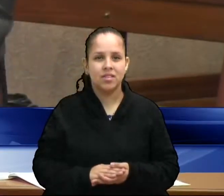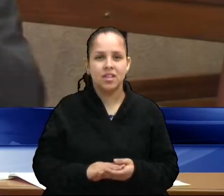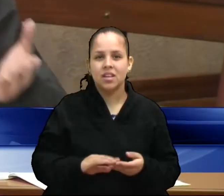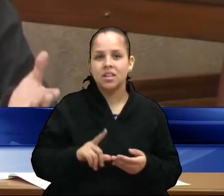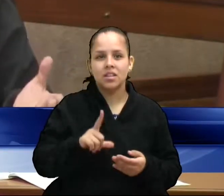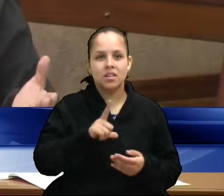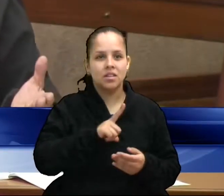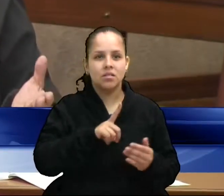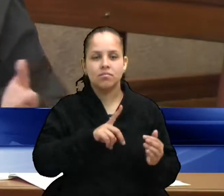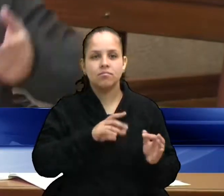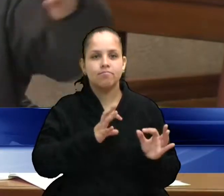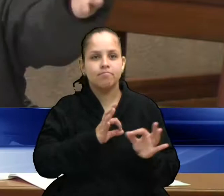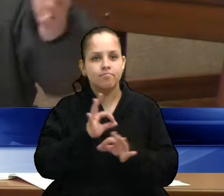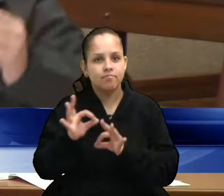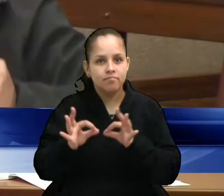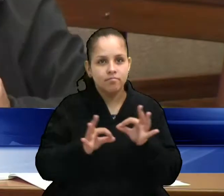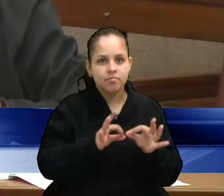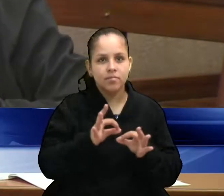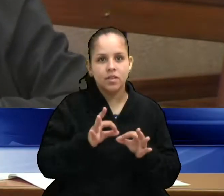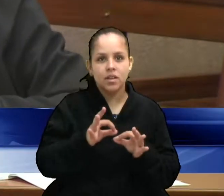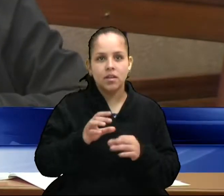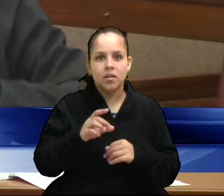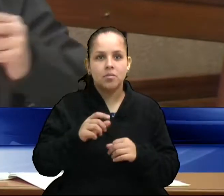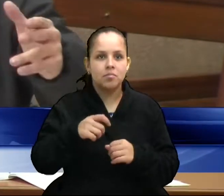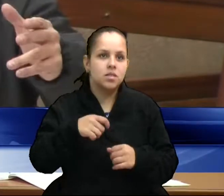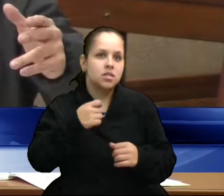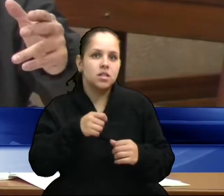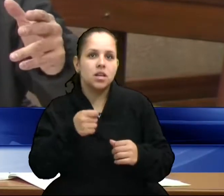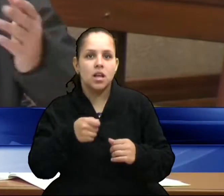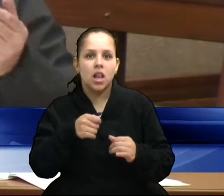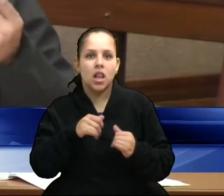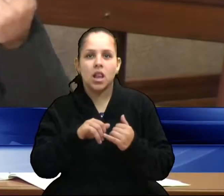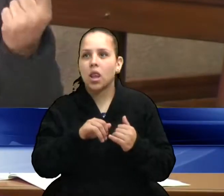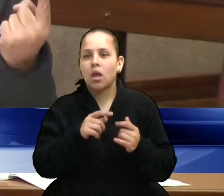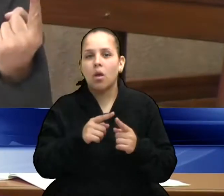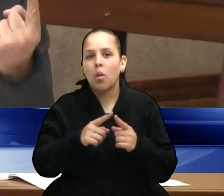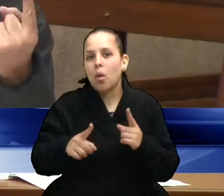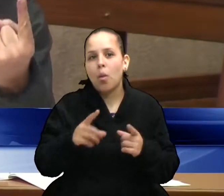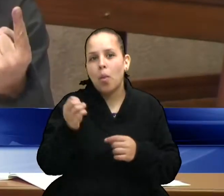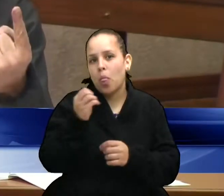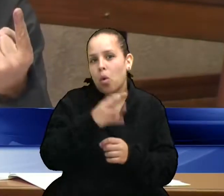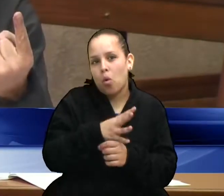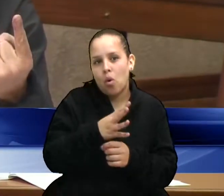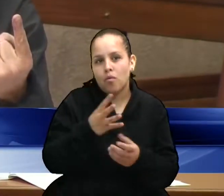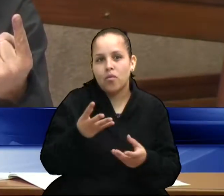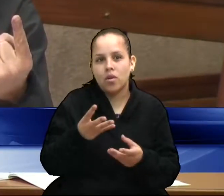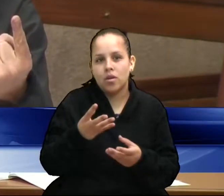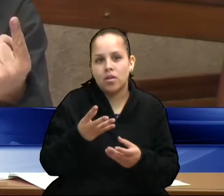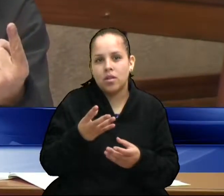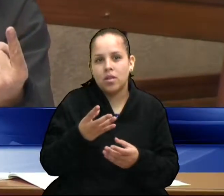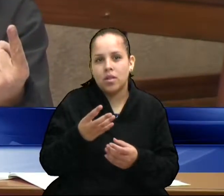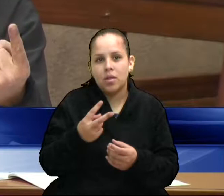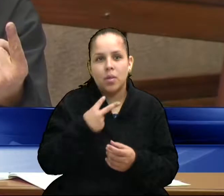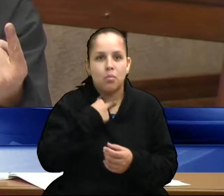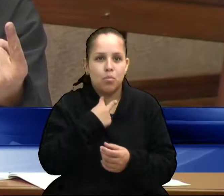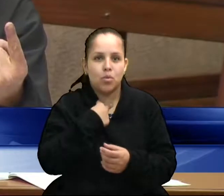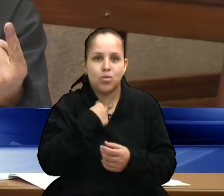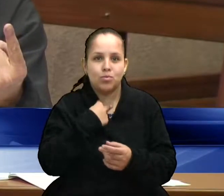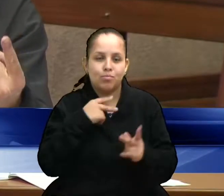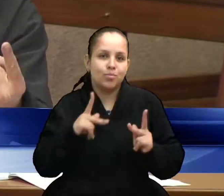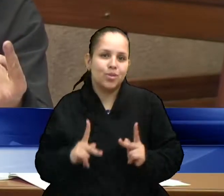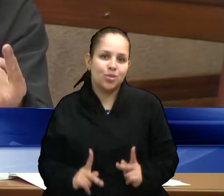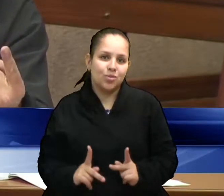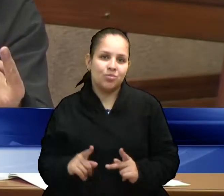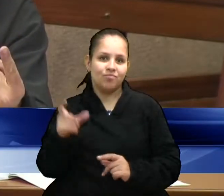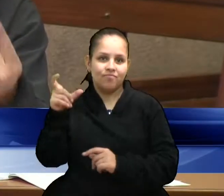como é o transporte coletivo. Quer criar uma linha nova? Senta, e isso não dá para ser como pessoa física.